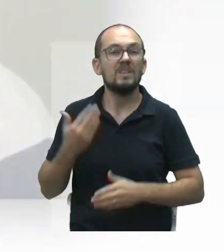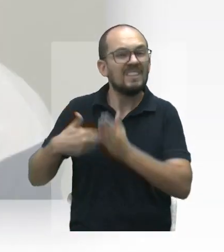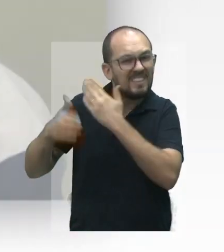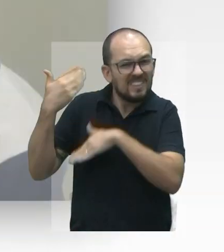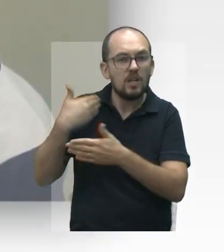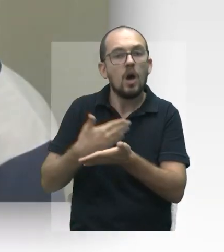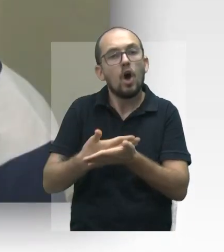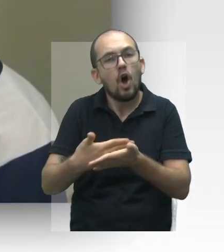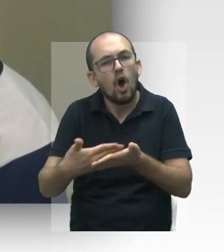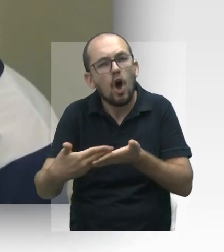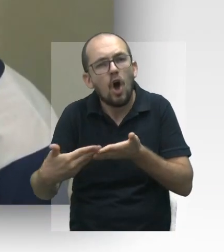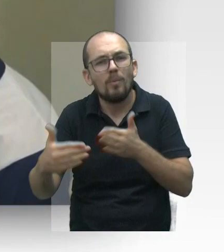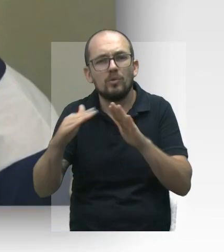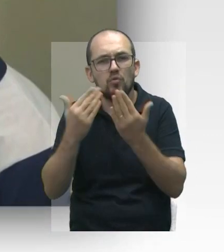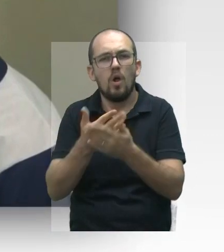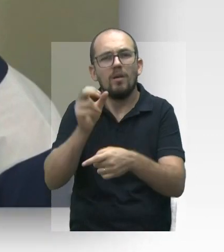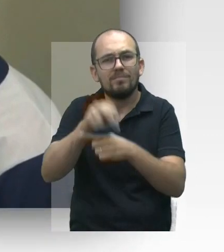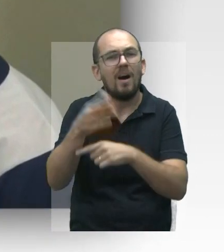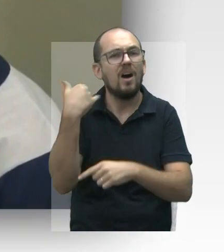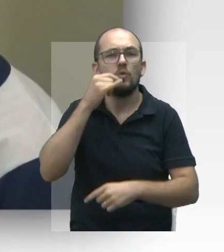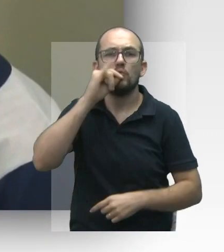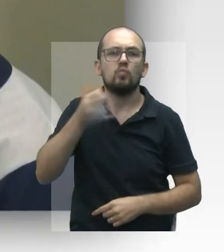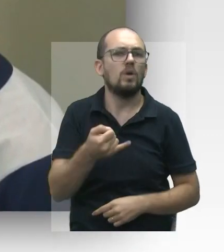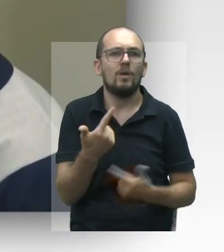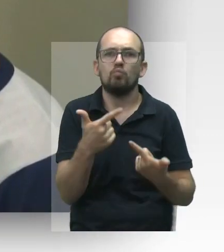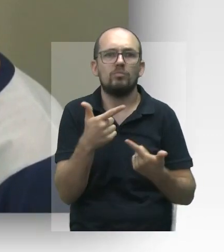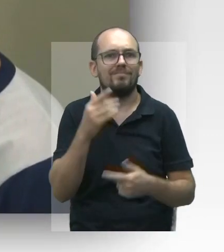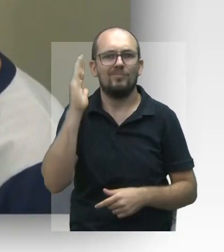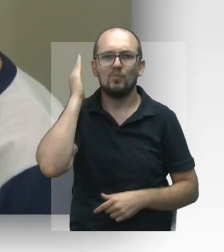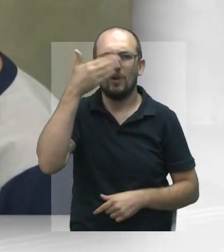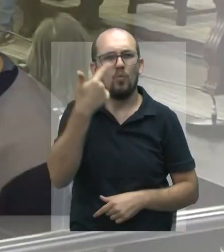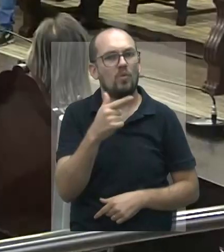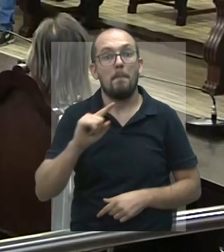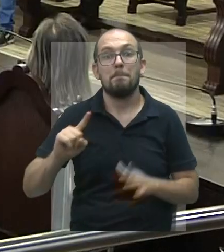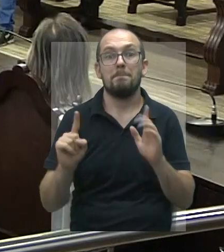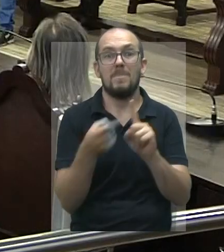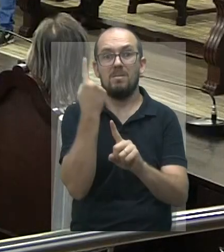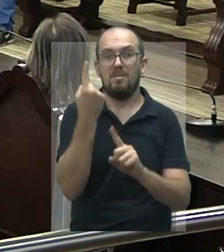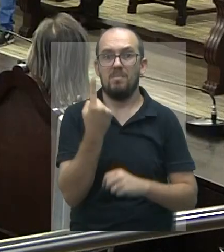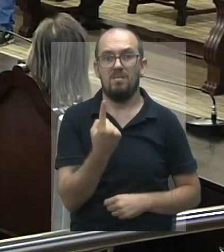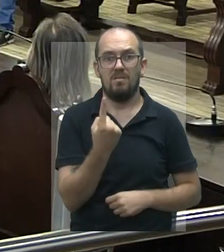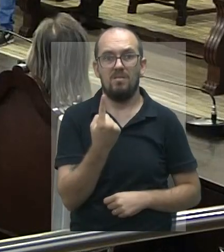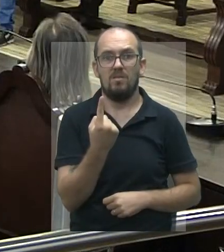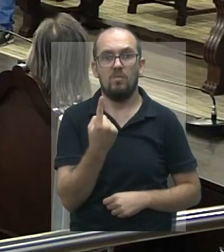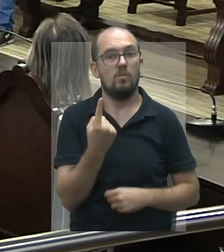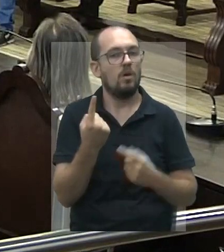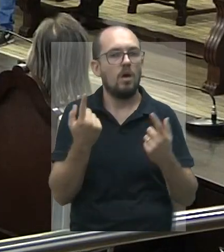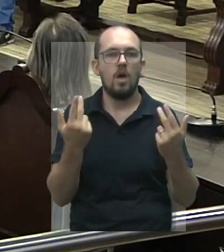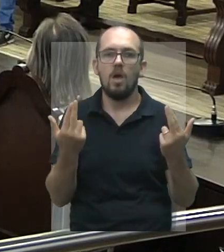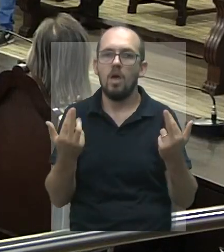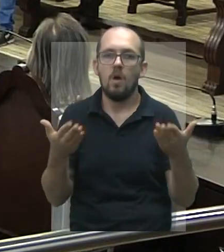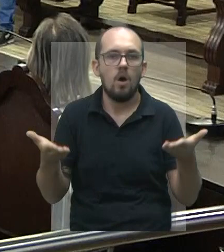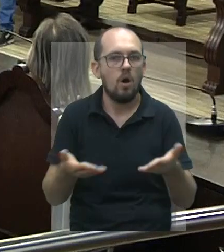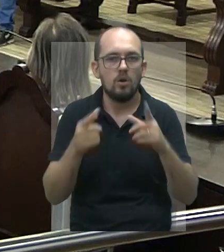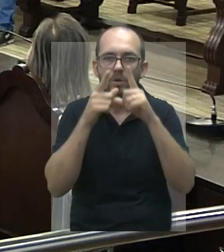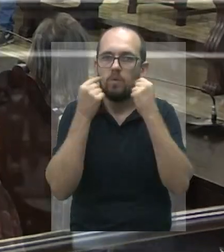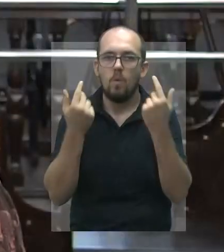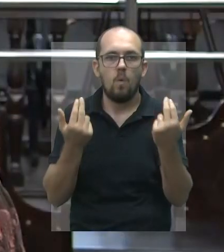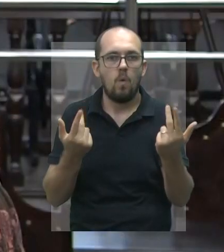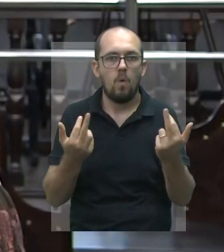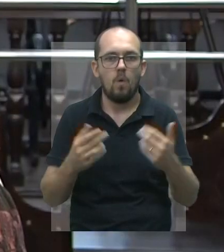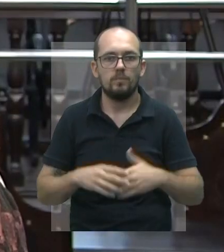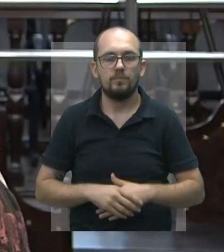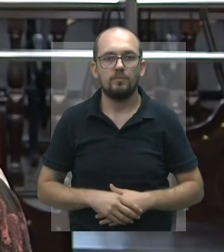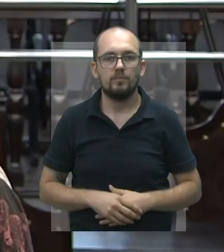o ensino básico, Jundiaí não tinha nenhum surdo-cego na rede, cenário igual ao que temos hoje em Jaú.